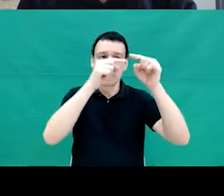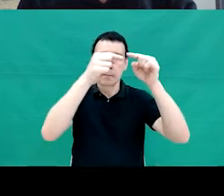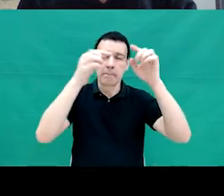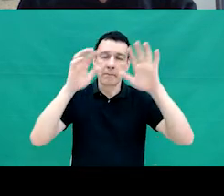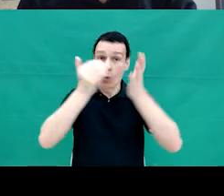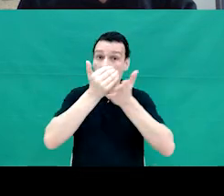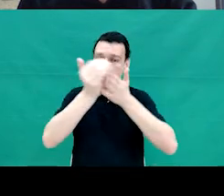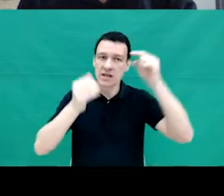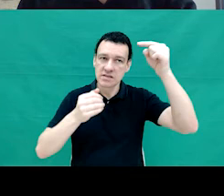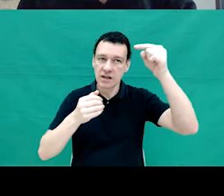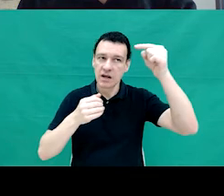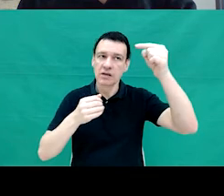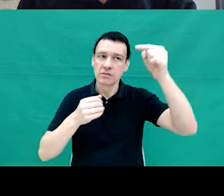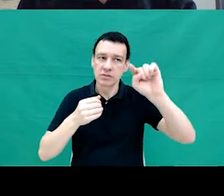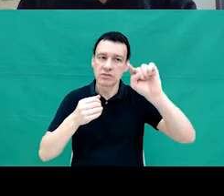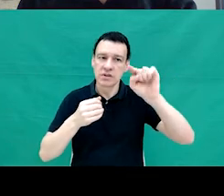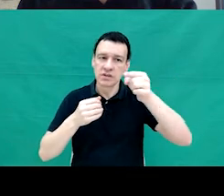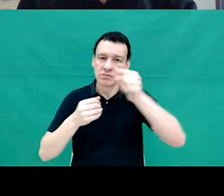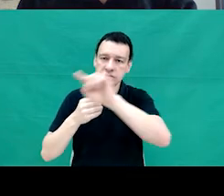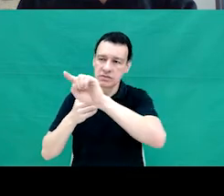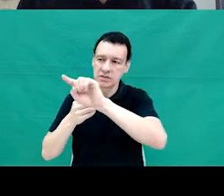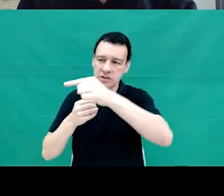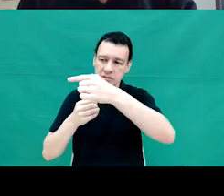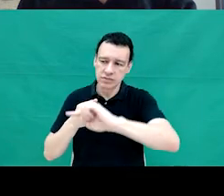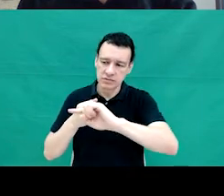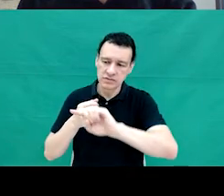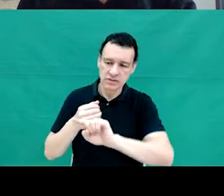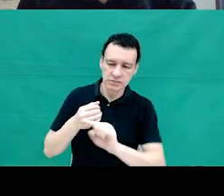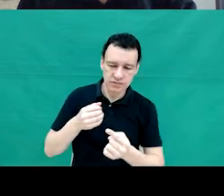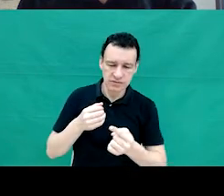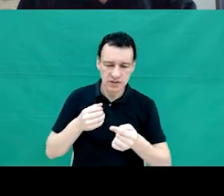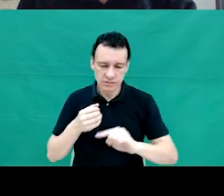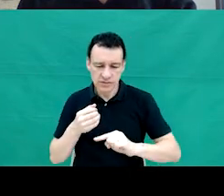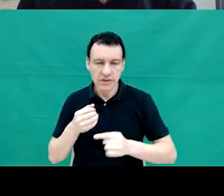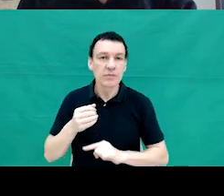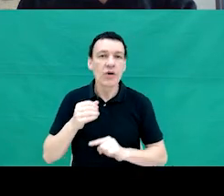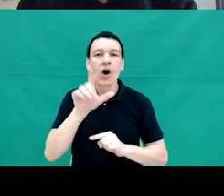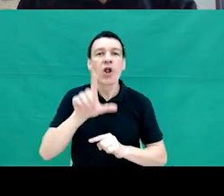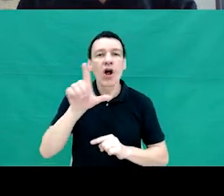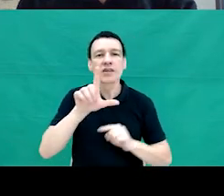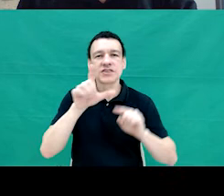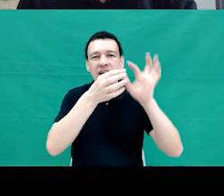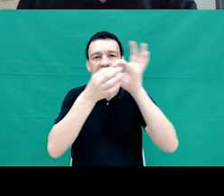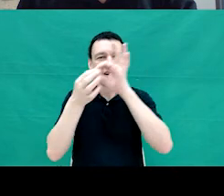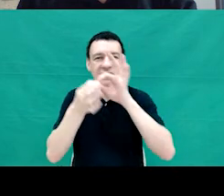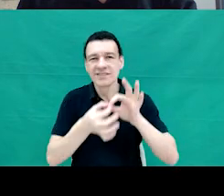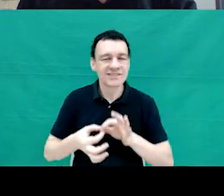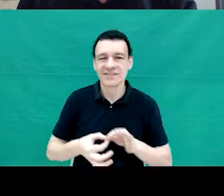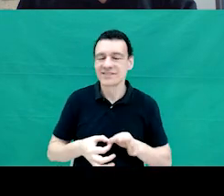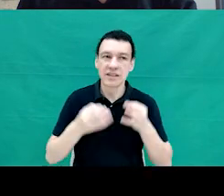inicial até o seu destino, até a intenção, seu objetivo como designer, como